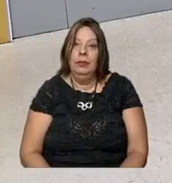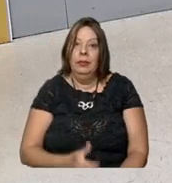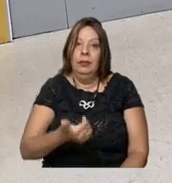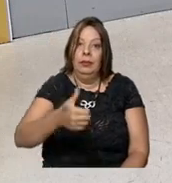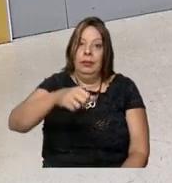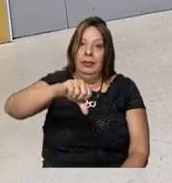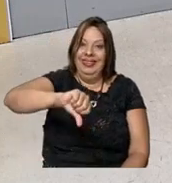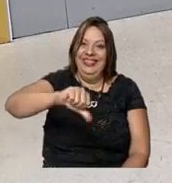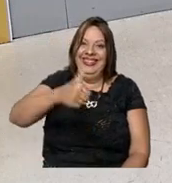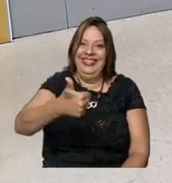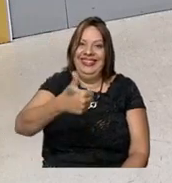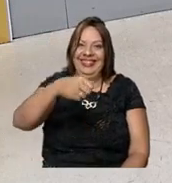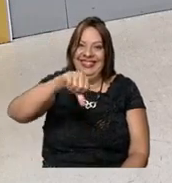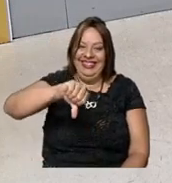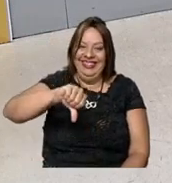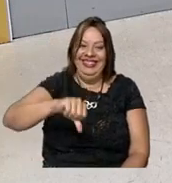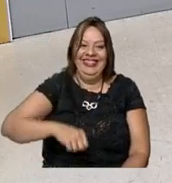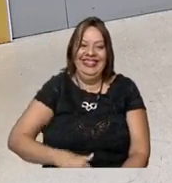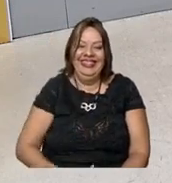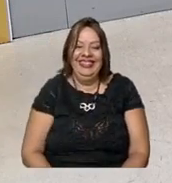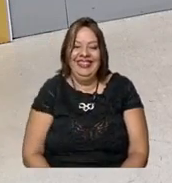número